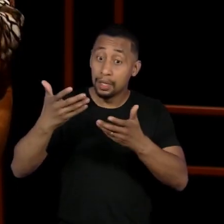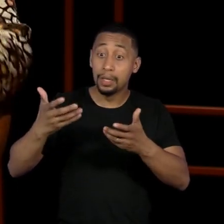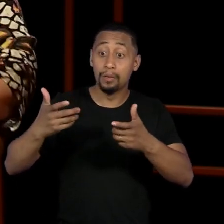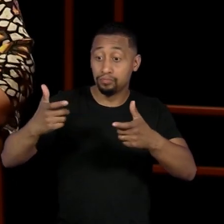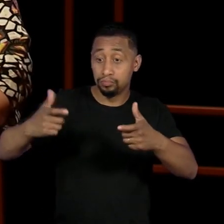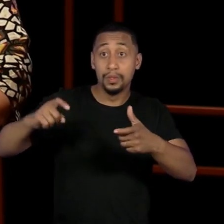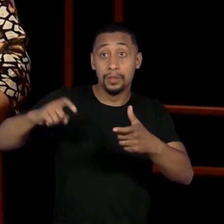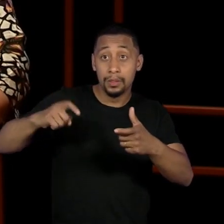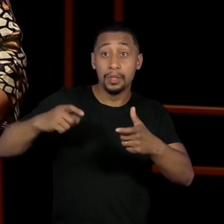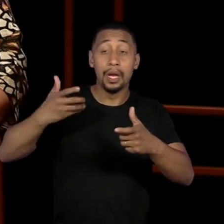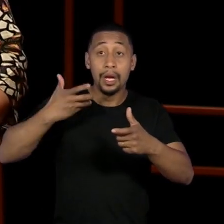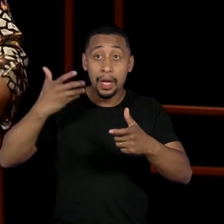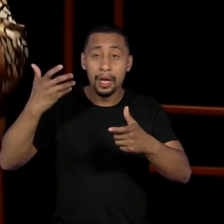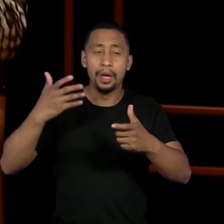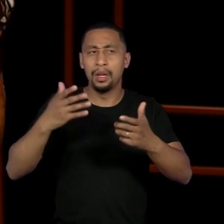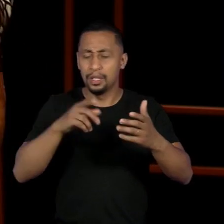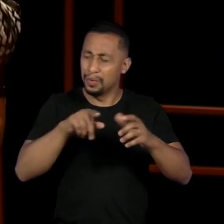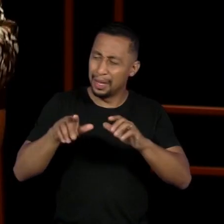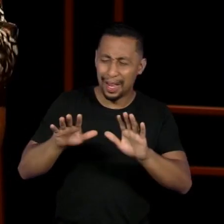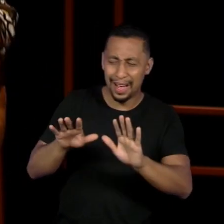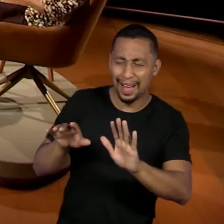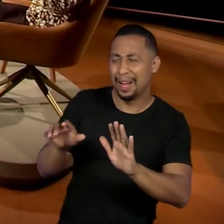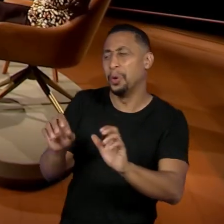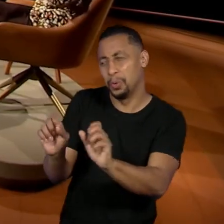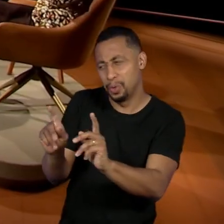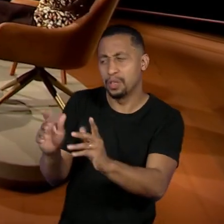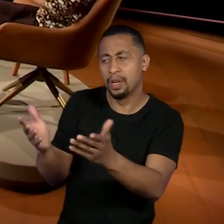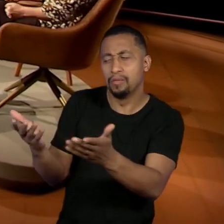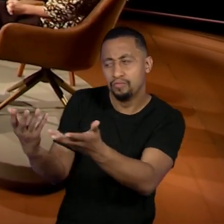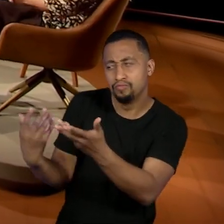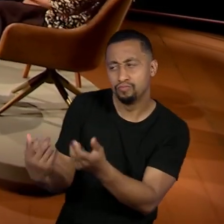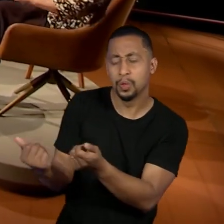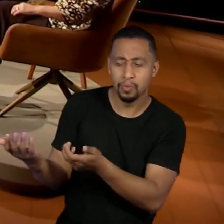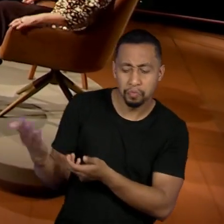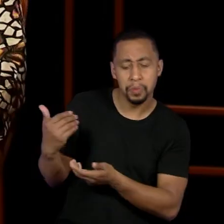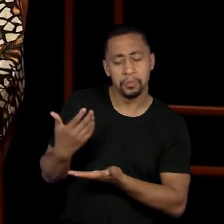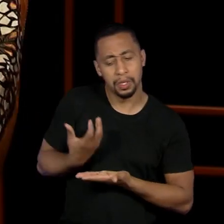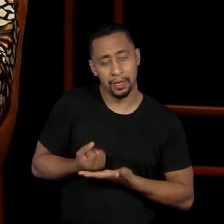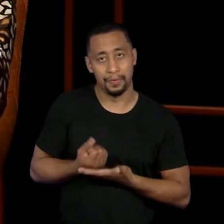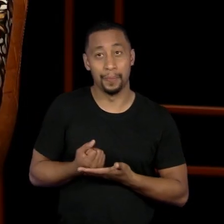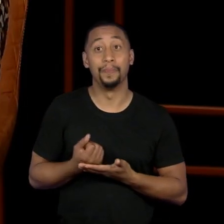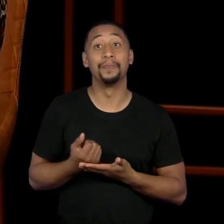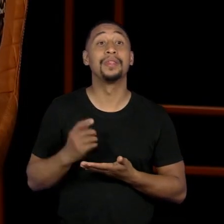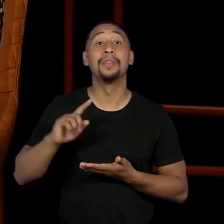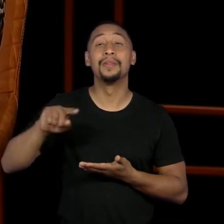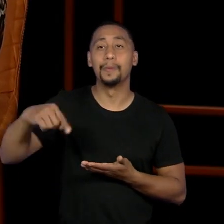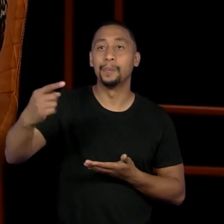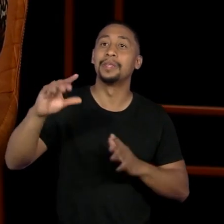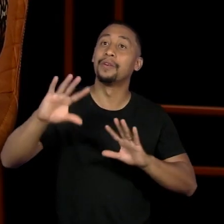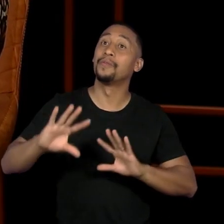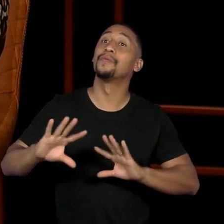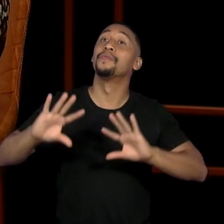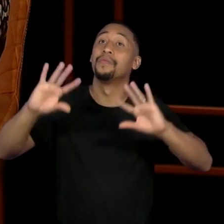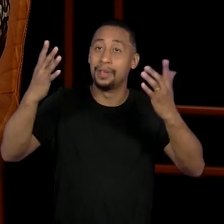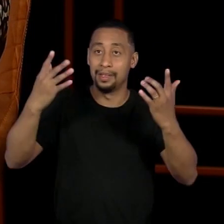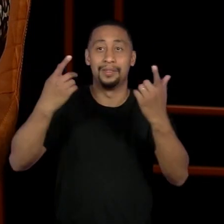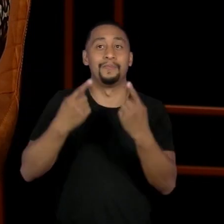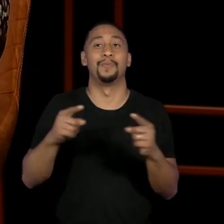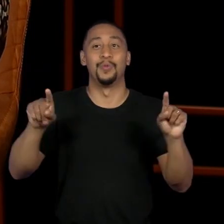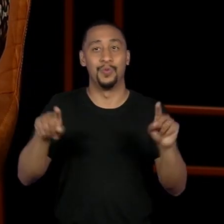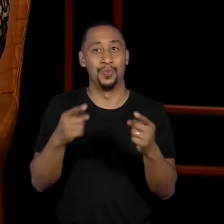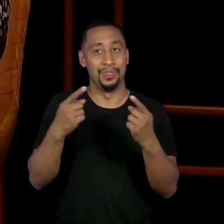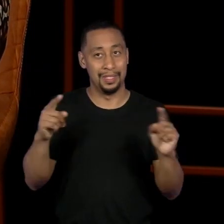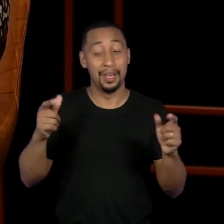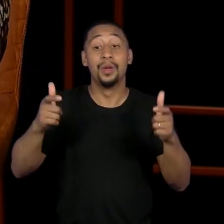ela não vai largar o osso e tal, vamos lançar então. Tinha a Festa da Música. Festa da Música em